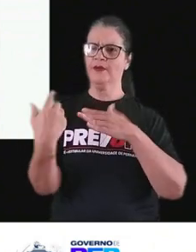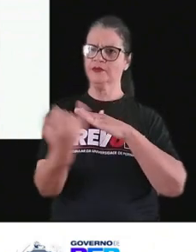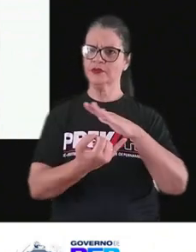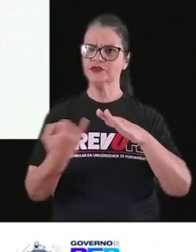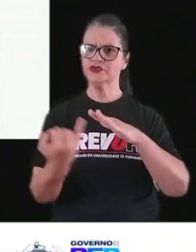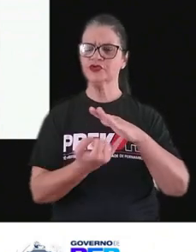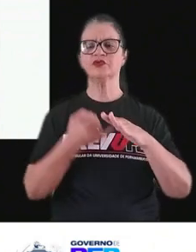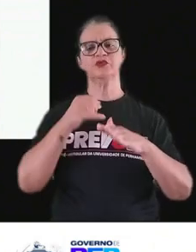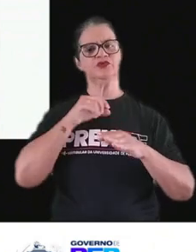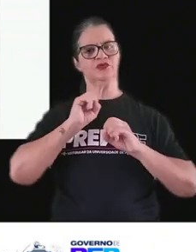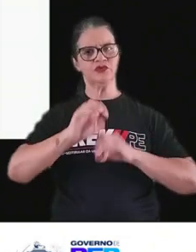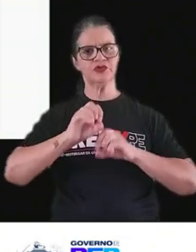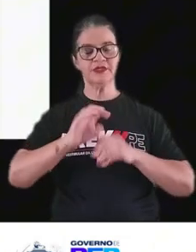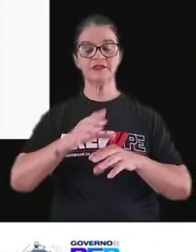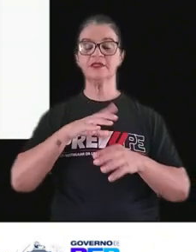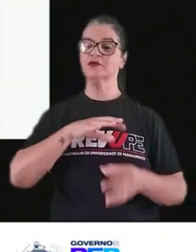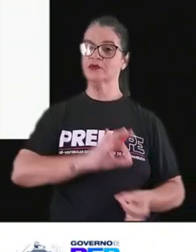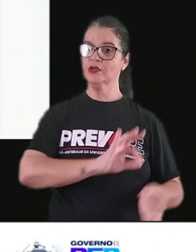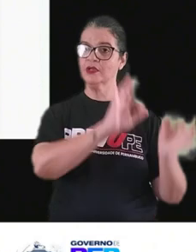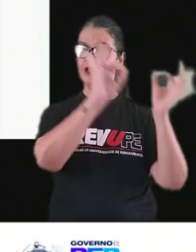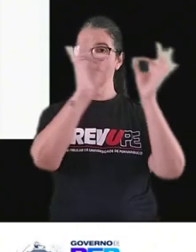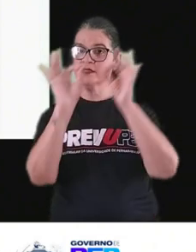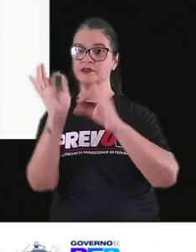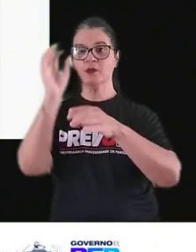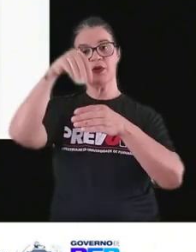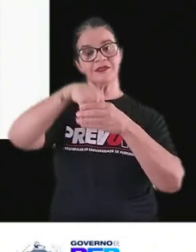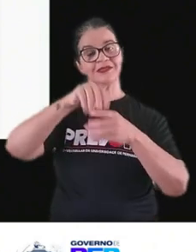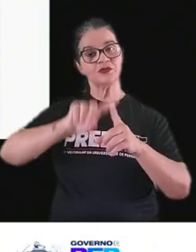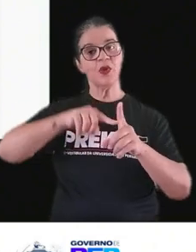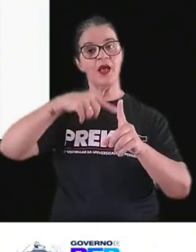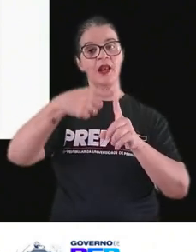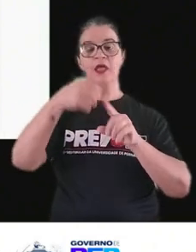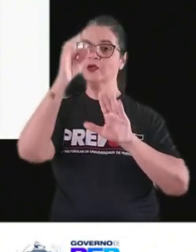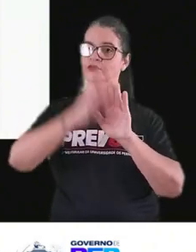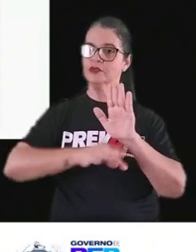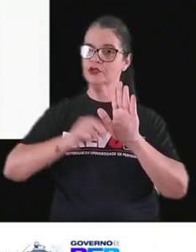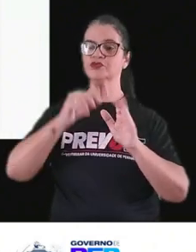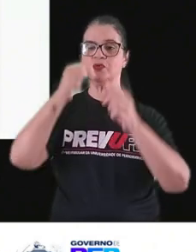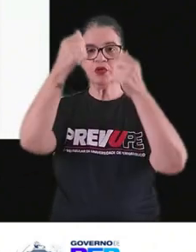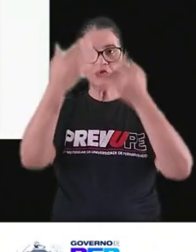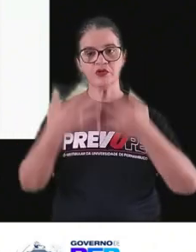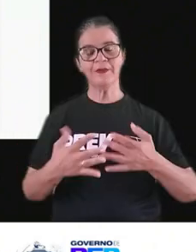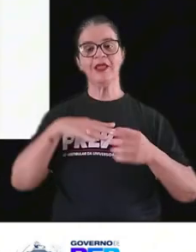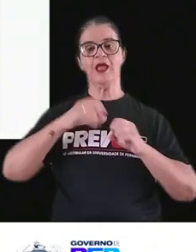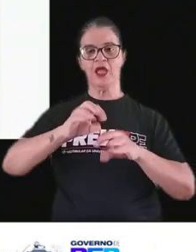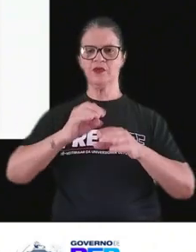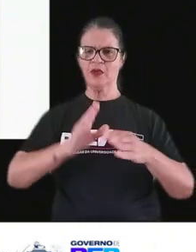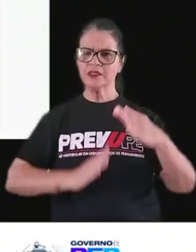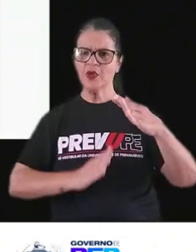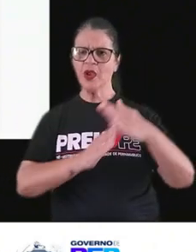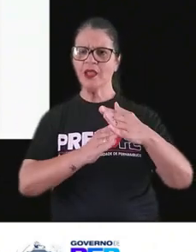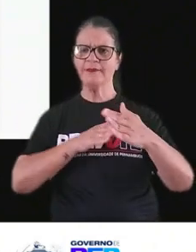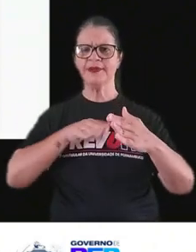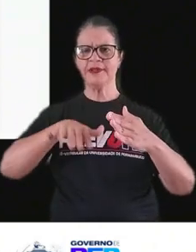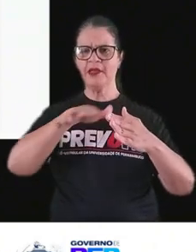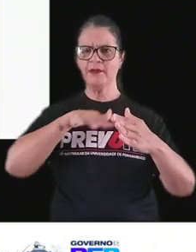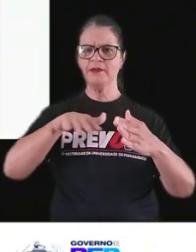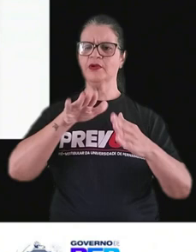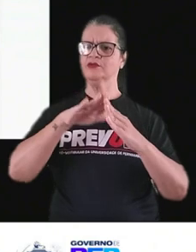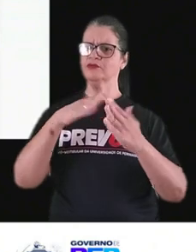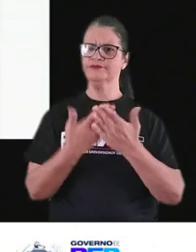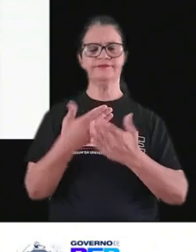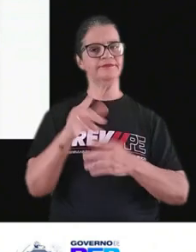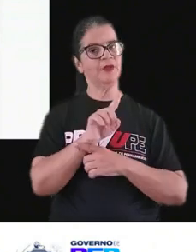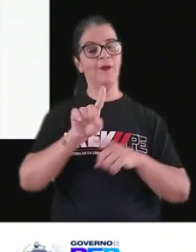instituições de ensino nesse processo além disso o texto ressalta que a educação não se limita ao âmbito escolar